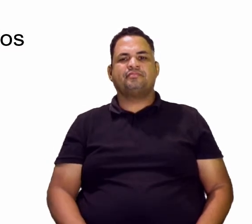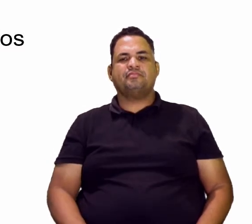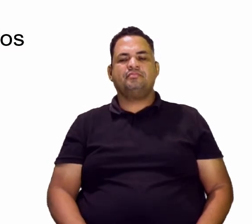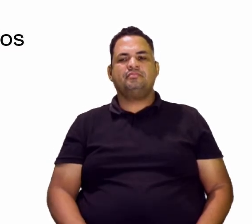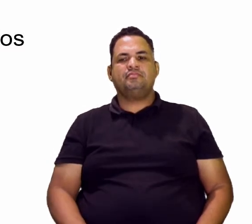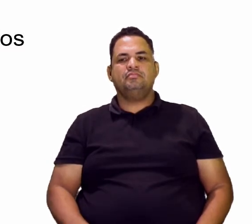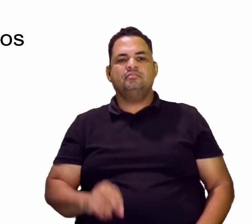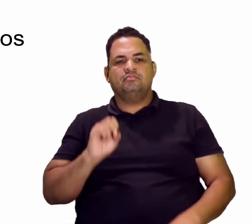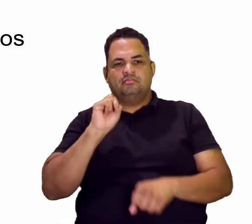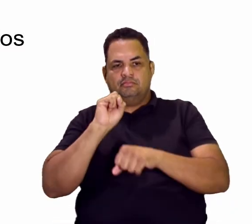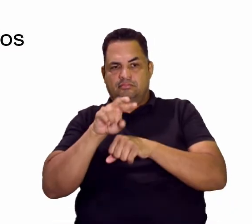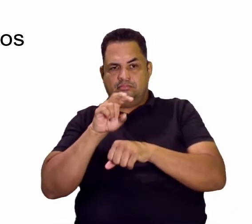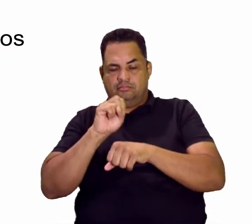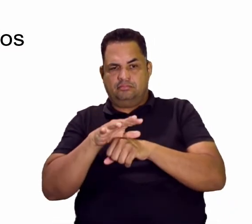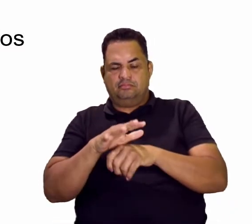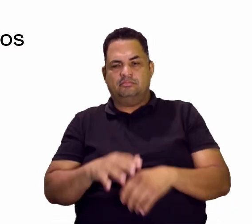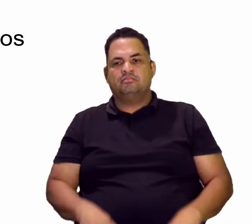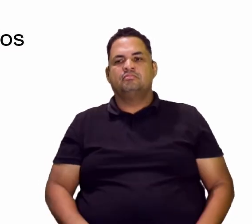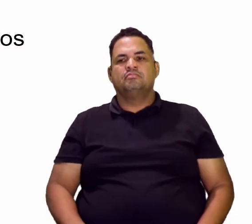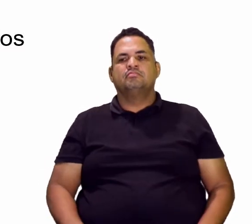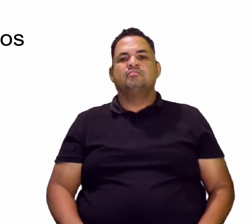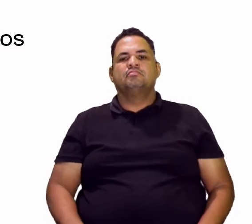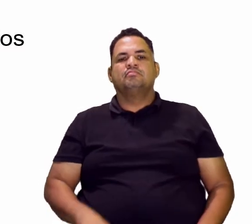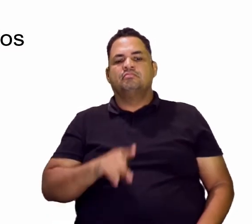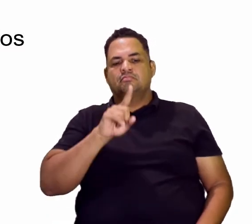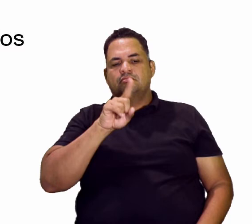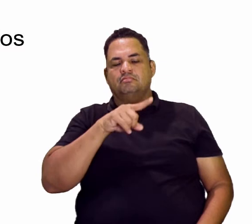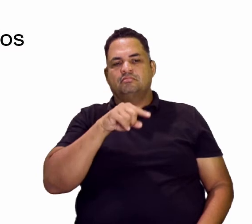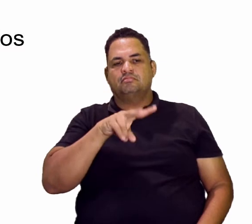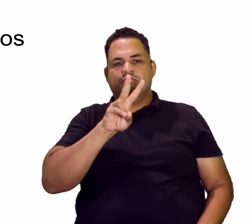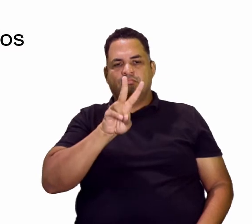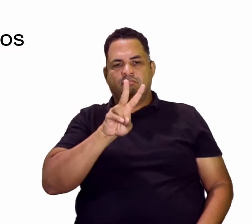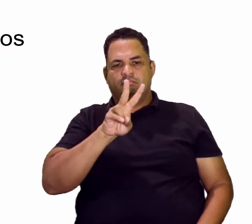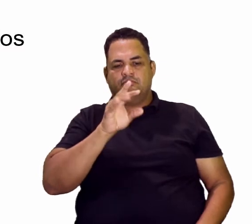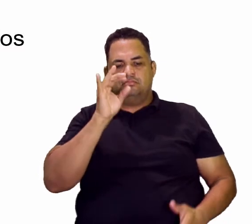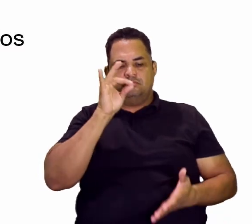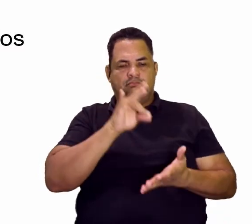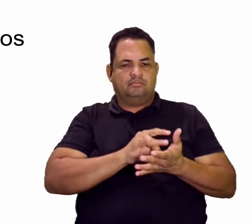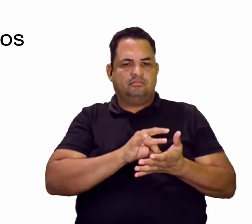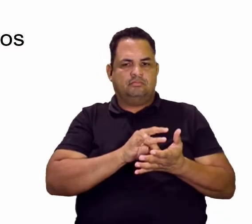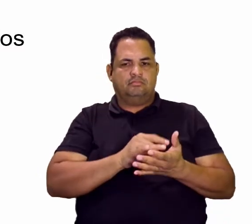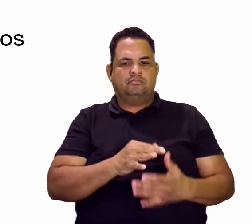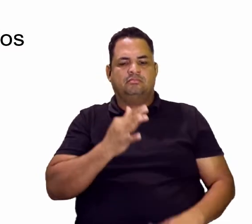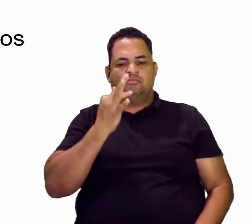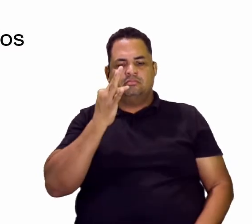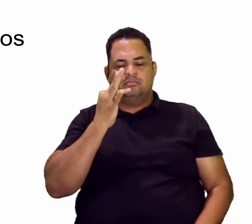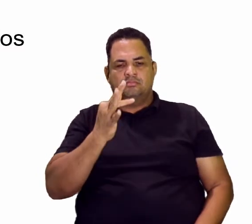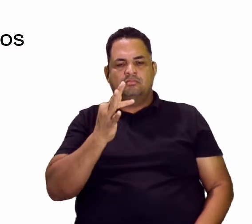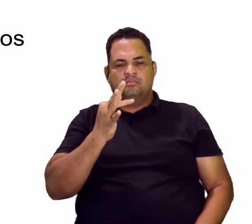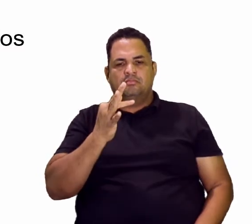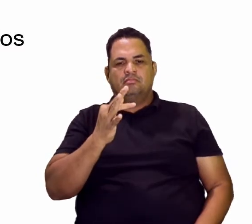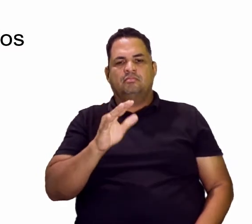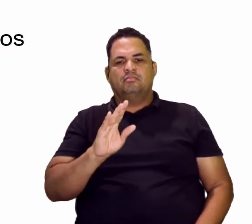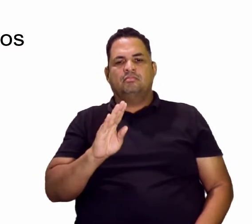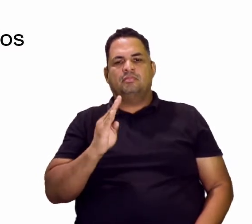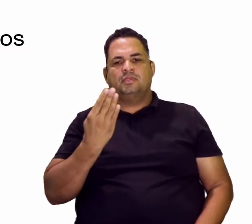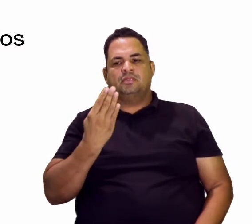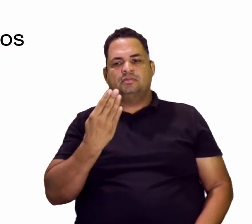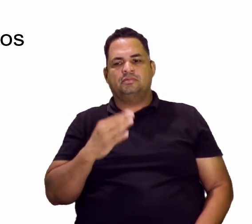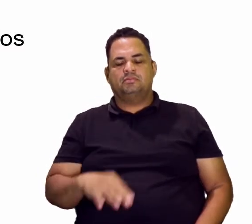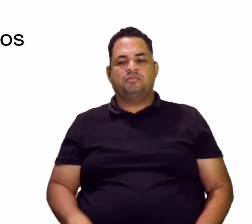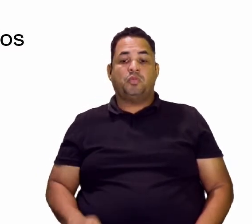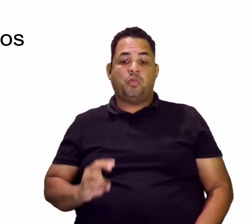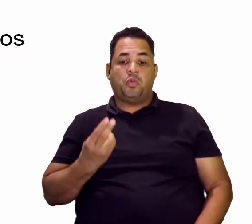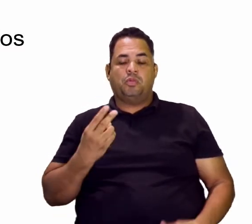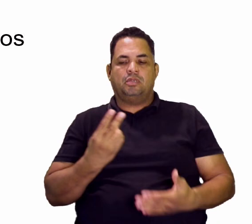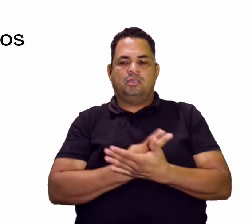Em relação aos vírus, marque V para verdadeiro e F para